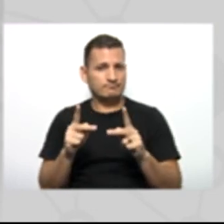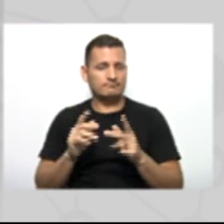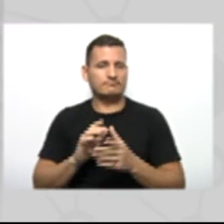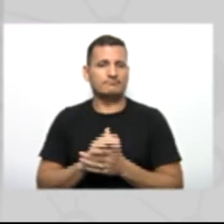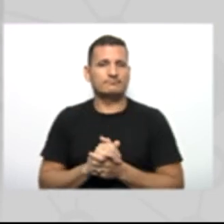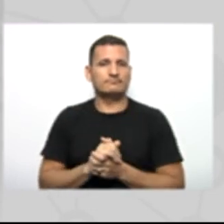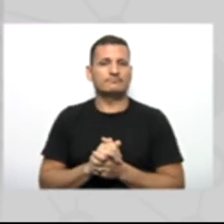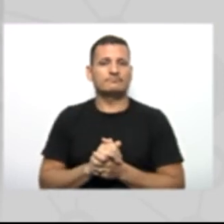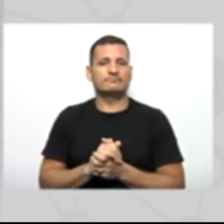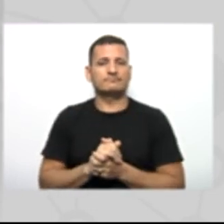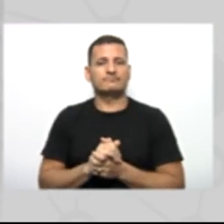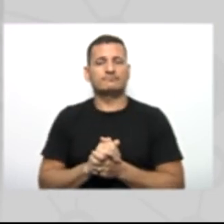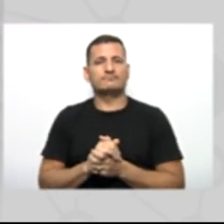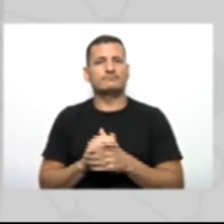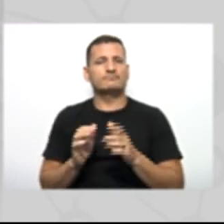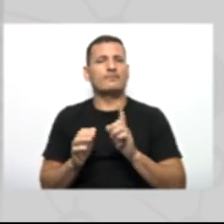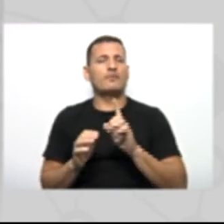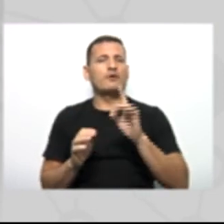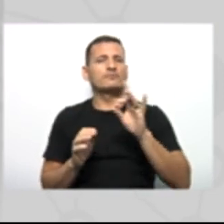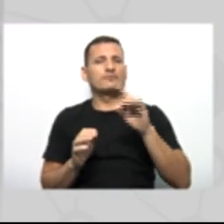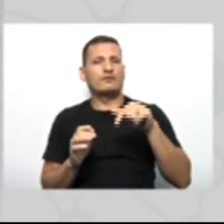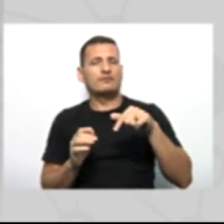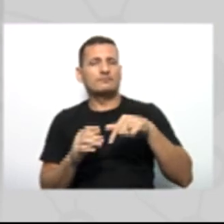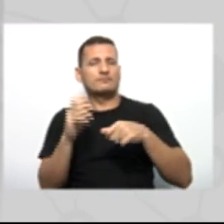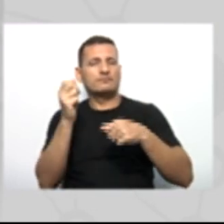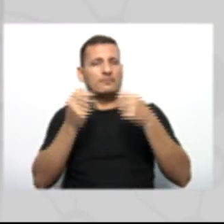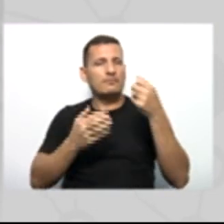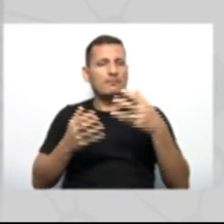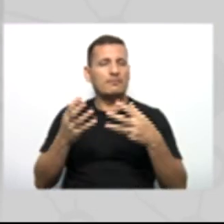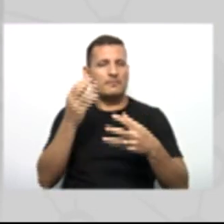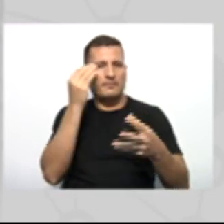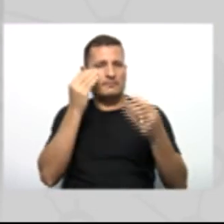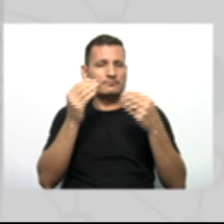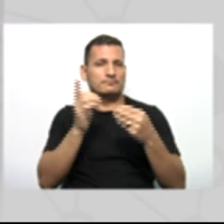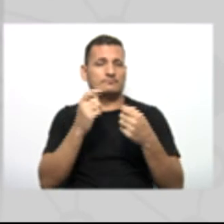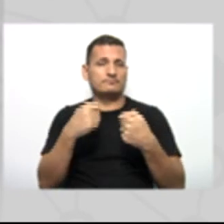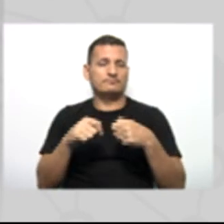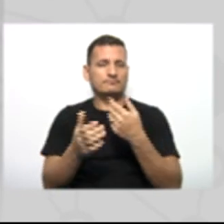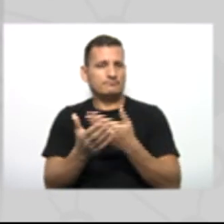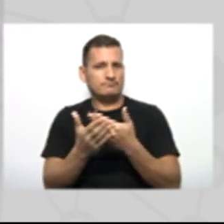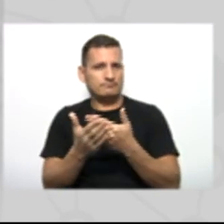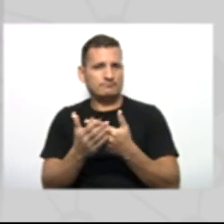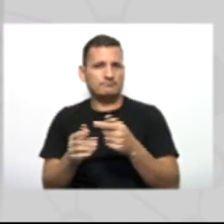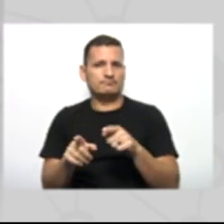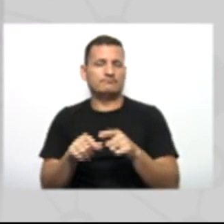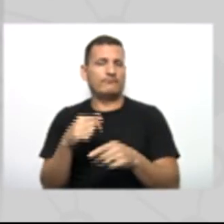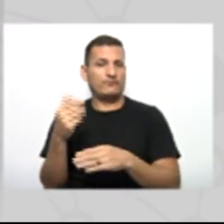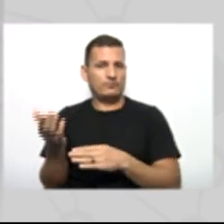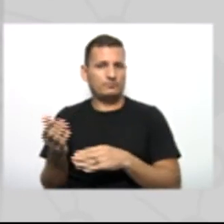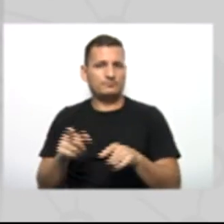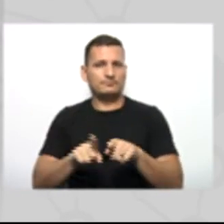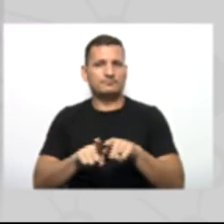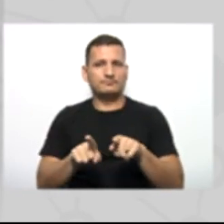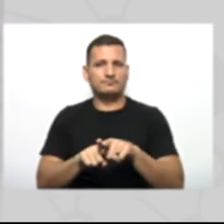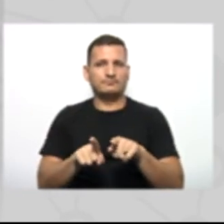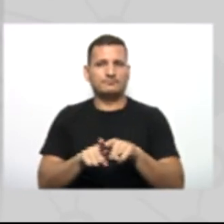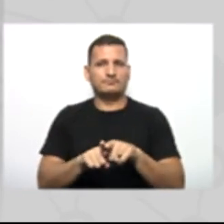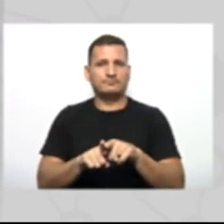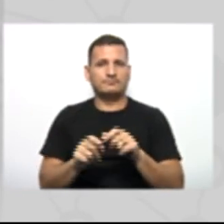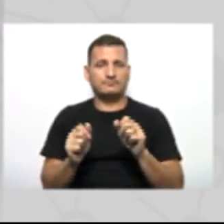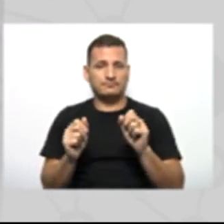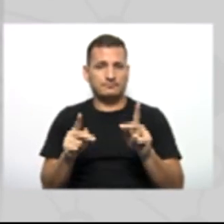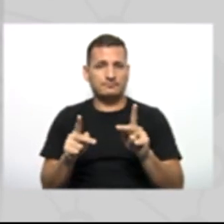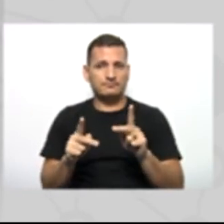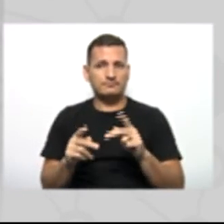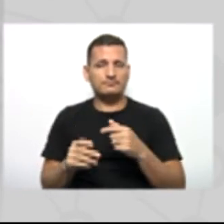deixado para ficar só aqui na hora da revisão adquirido esse conhecimento de última hora. Tá tranquilo? Então,